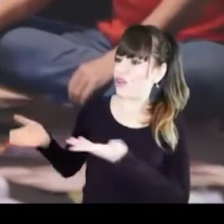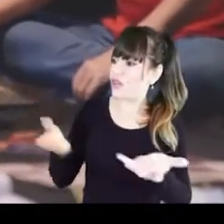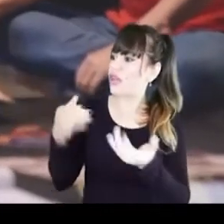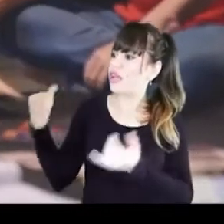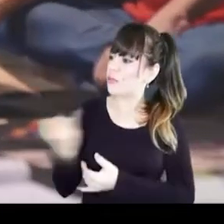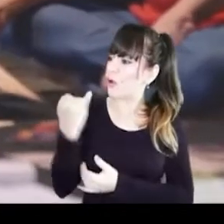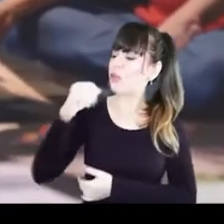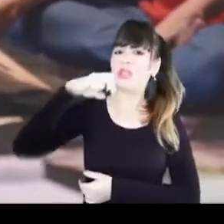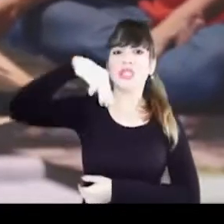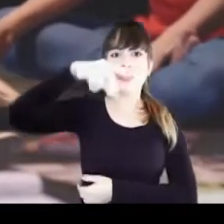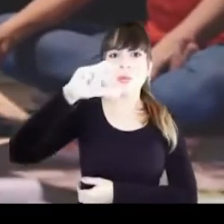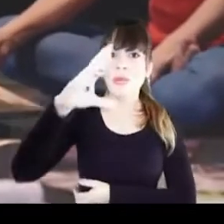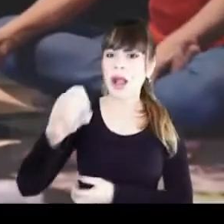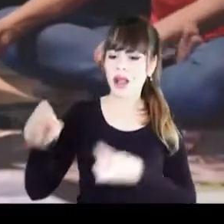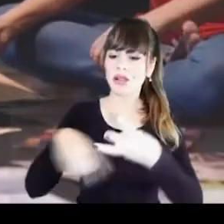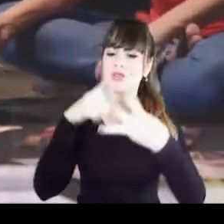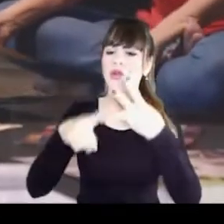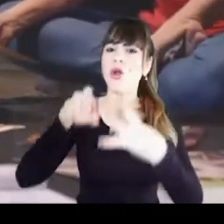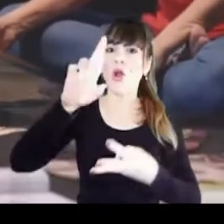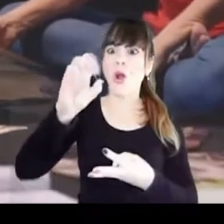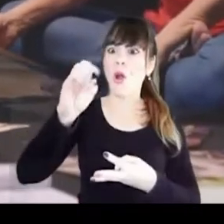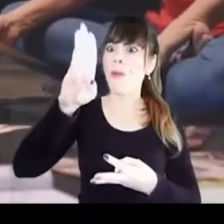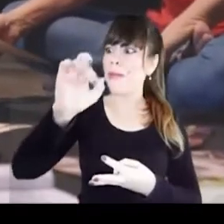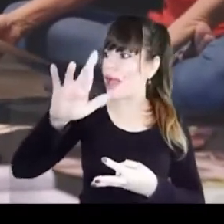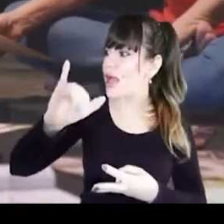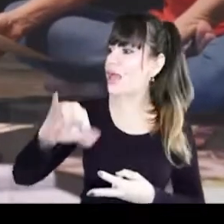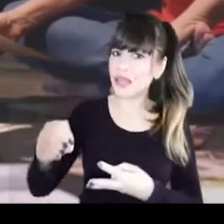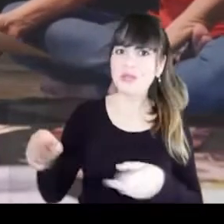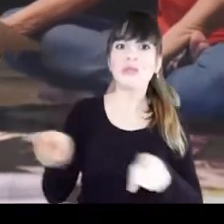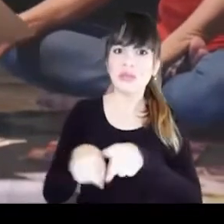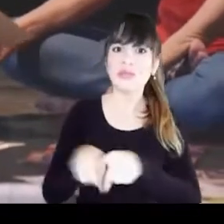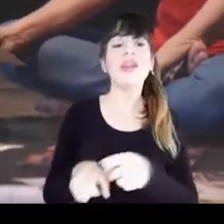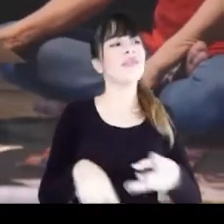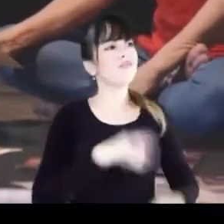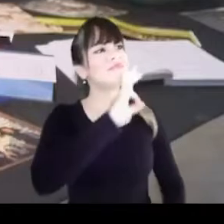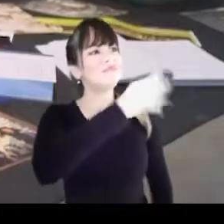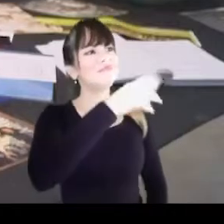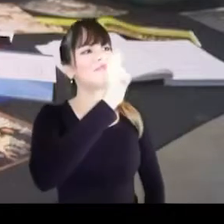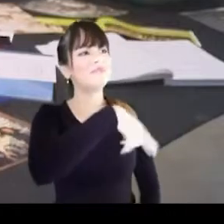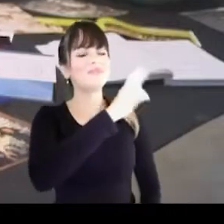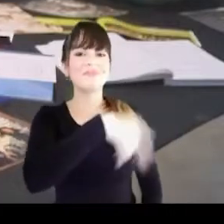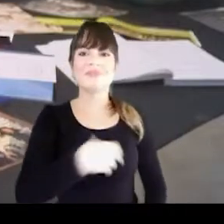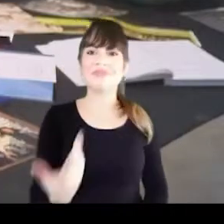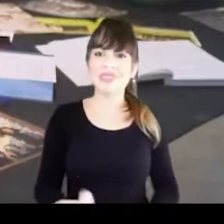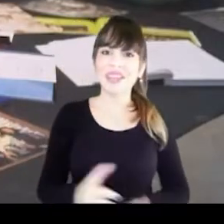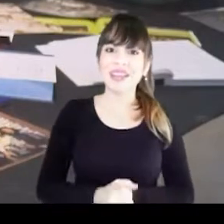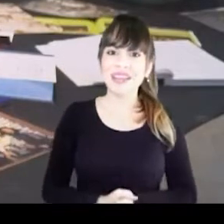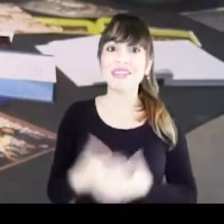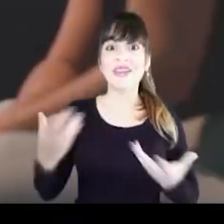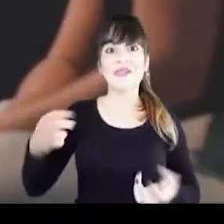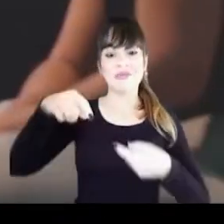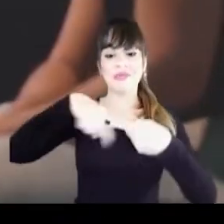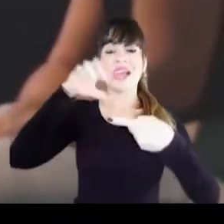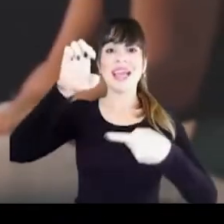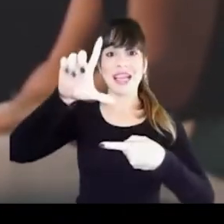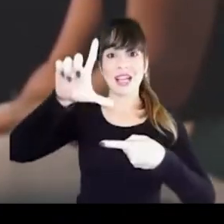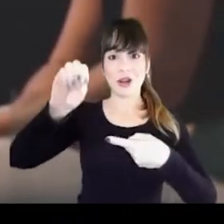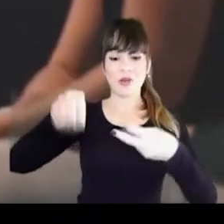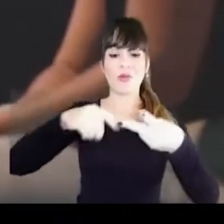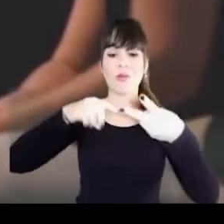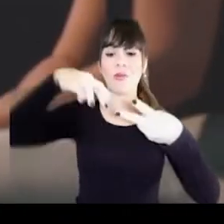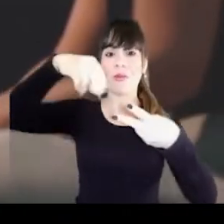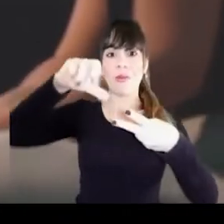muito isso, que ela tinha feito muito com o Marcos Miranda e o Robério Feffre. Murilo Exatamente. Ramos. Então a Elô trouxe essa experiência com o